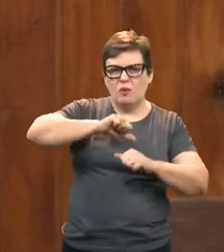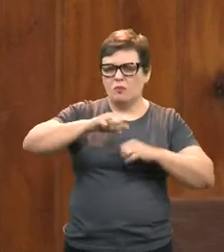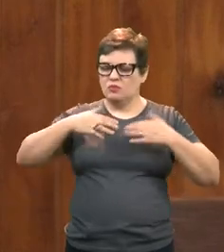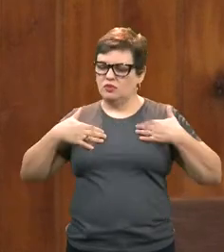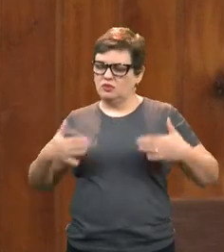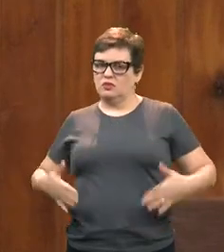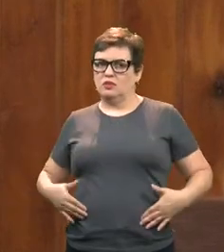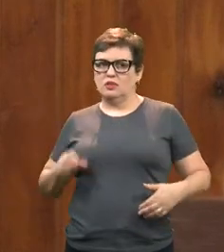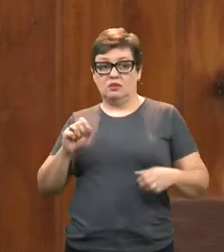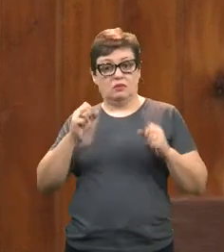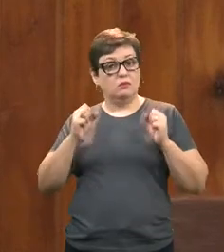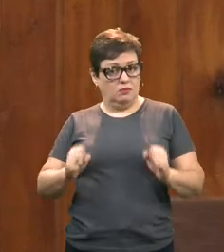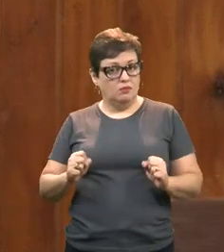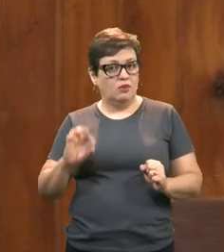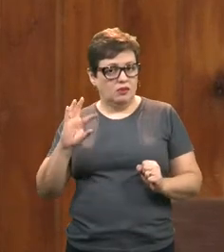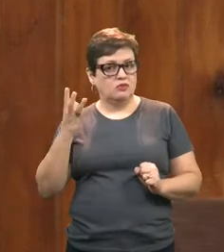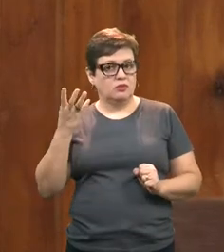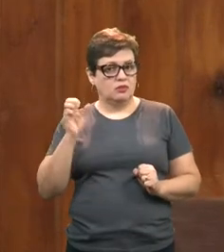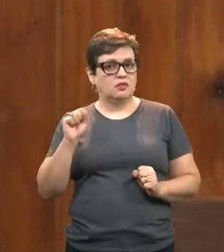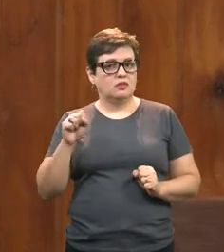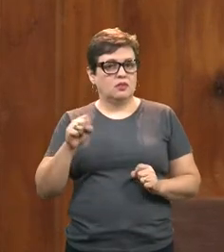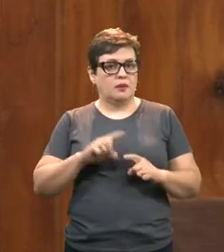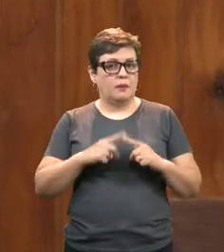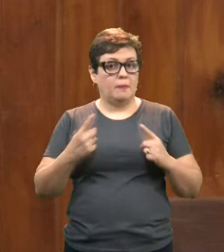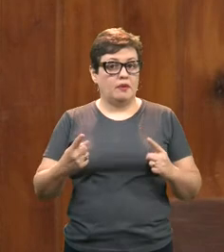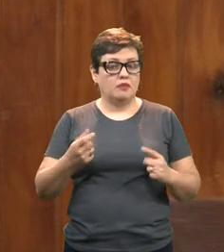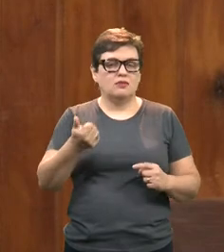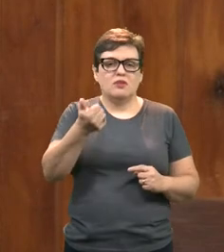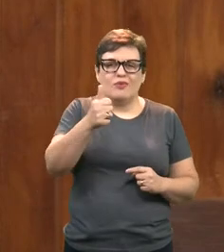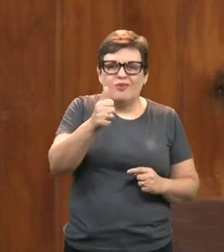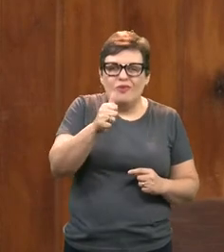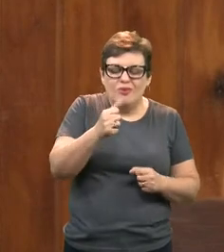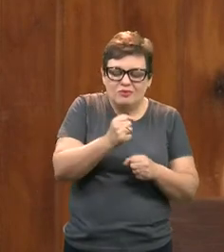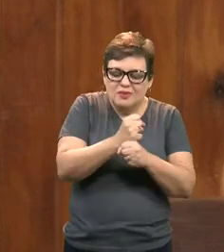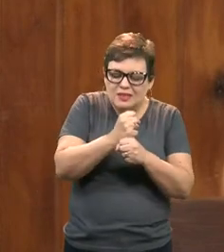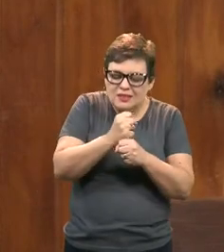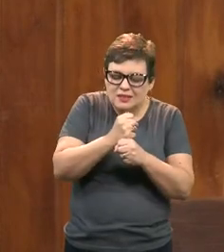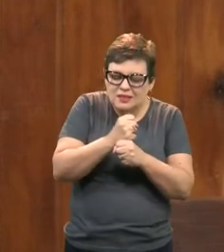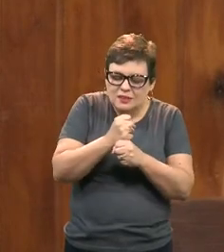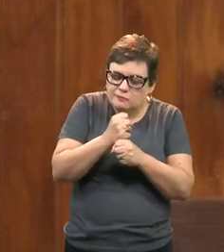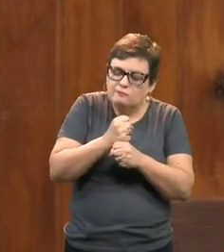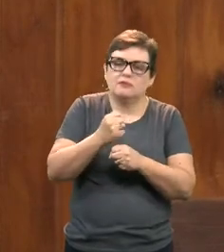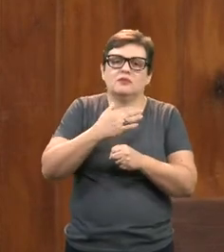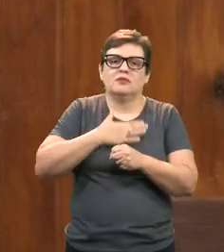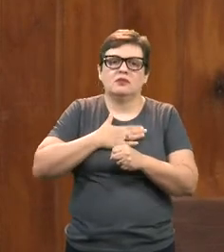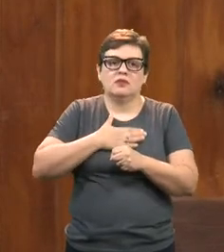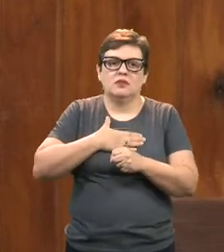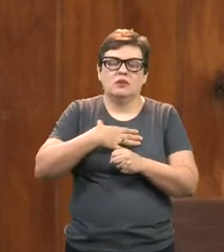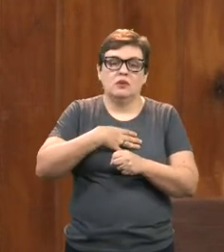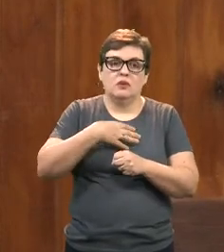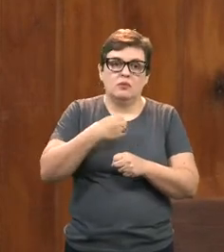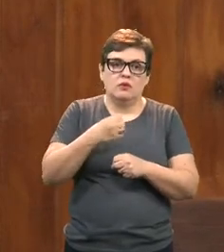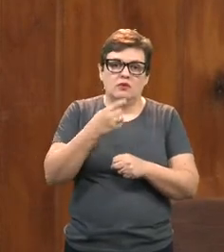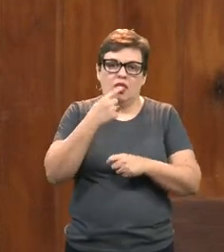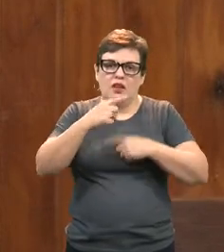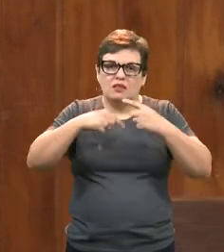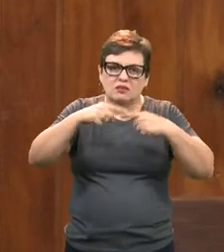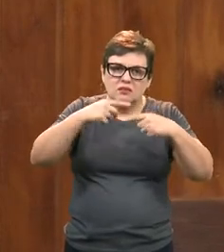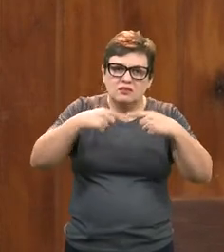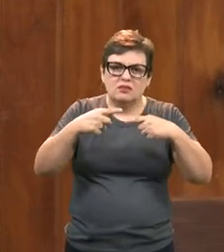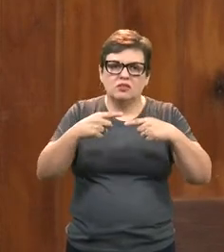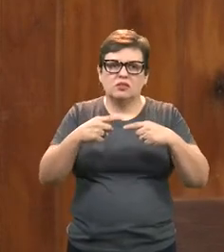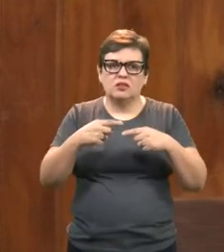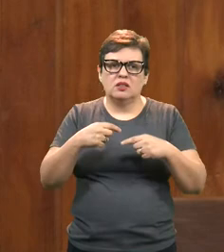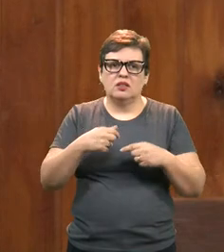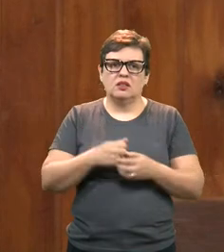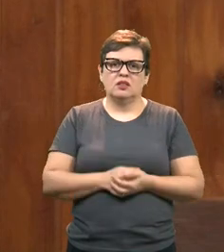isso pode acontecer. Mas eu, 11 anos, com meu filho convulsionando, eu e meu marido todos os dias ali, a irmãzinha dele,